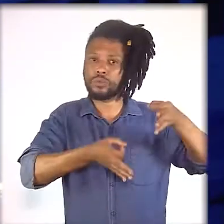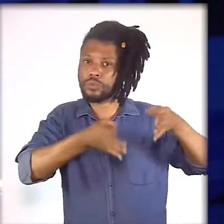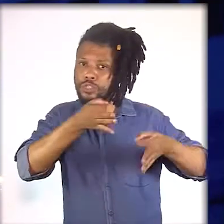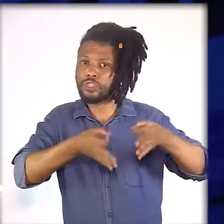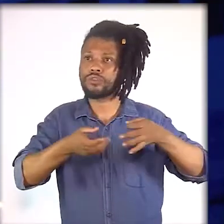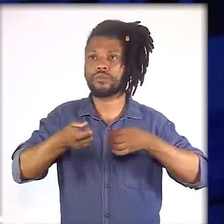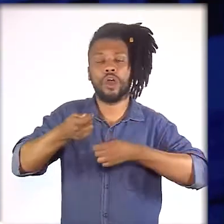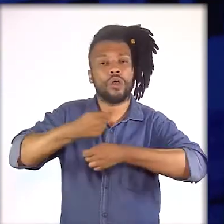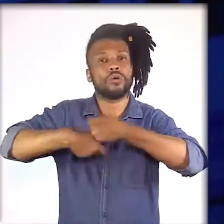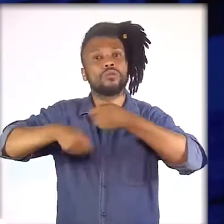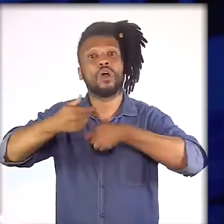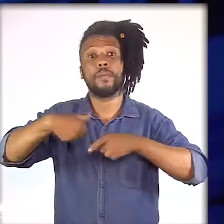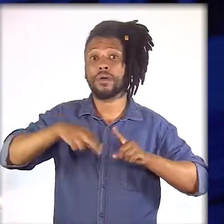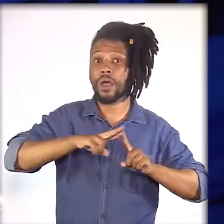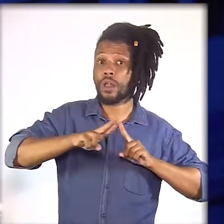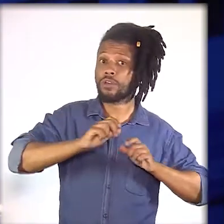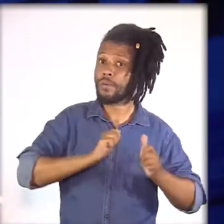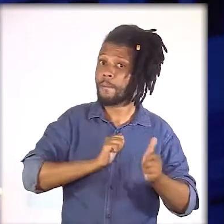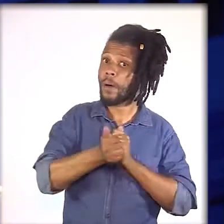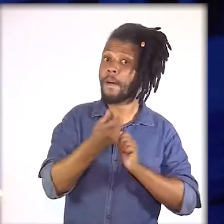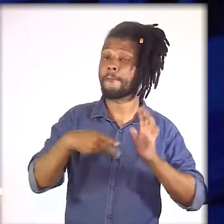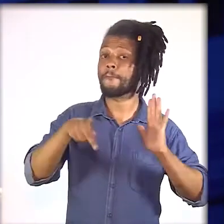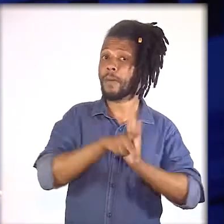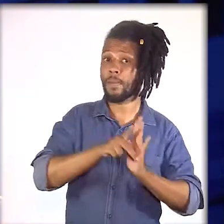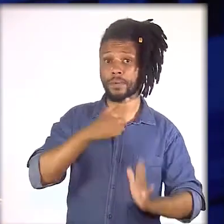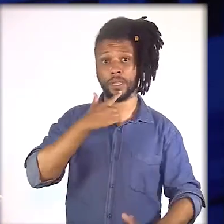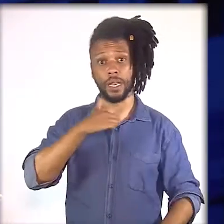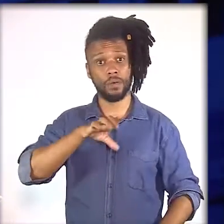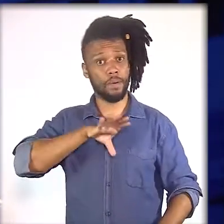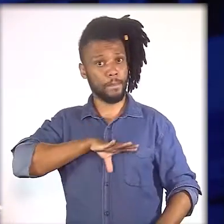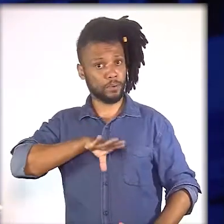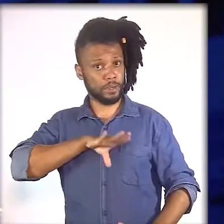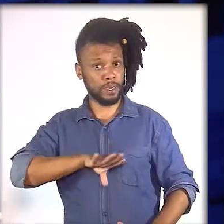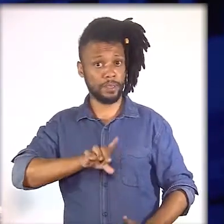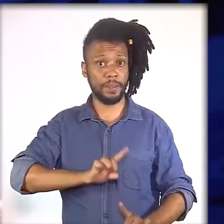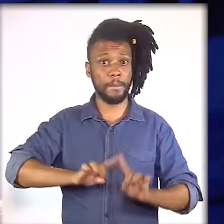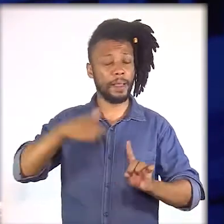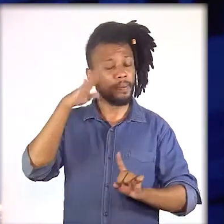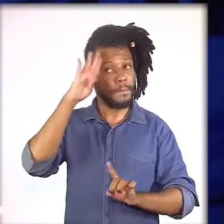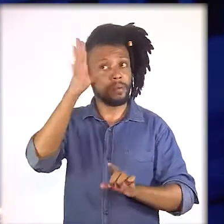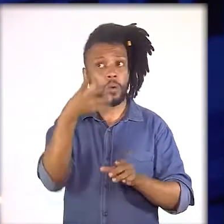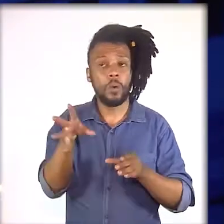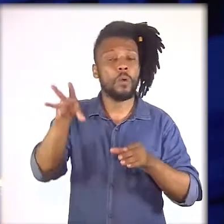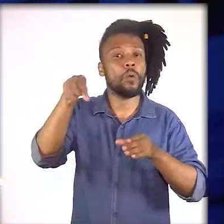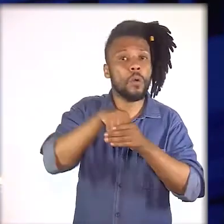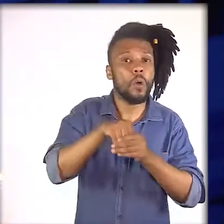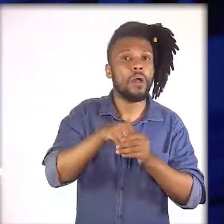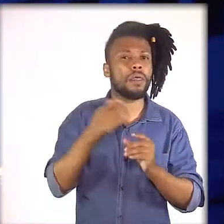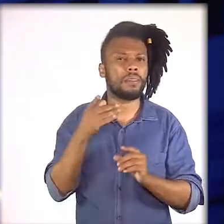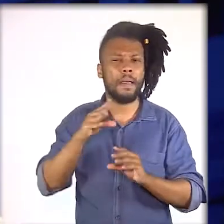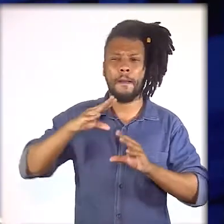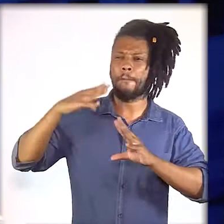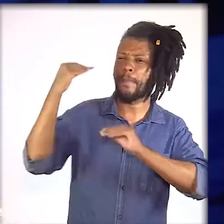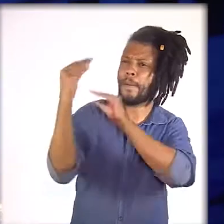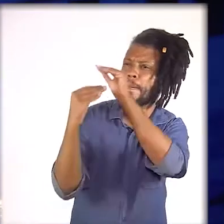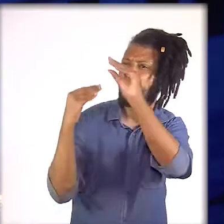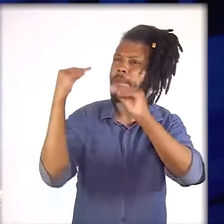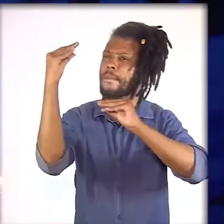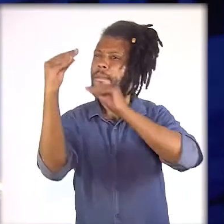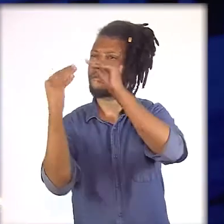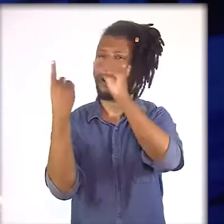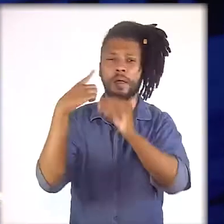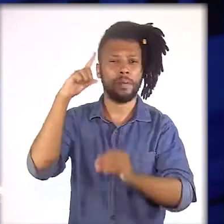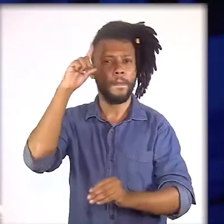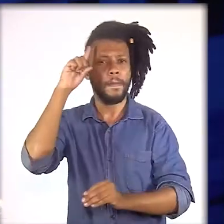econômicos, religiosos e esportivos da língua portuguesa, mas principalmente incorporando a fala do povo,